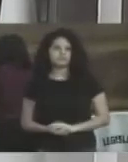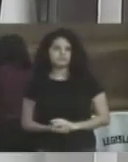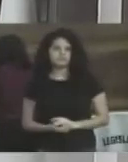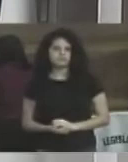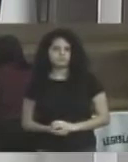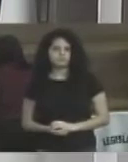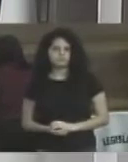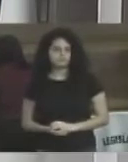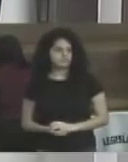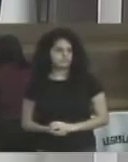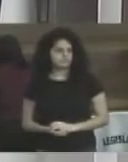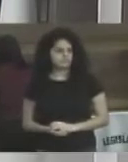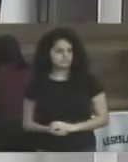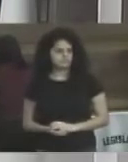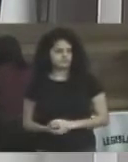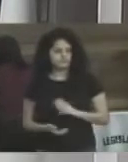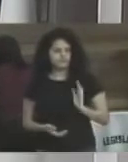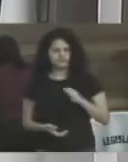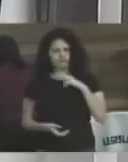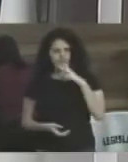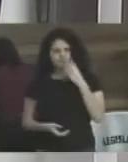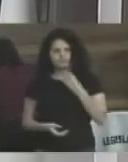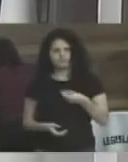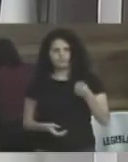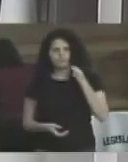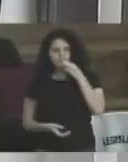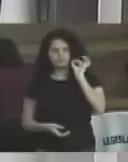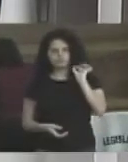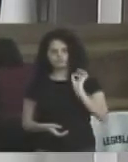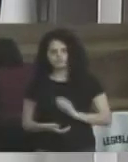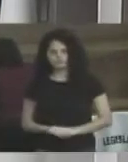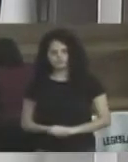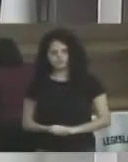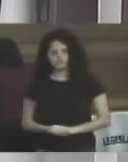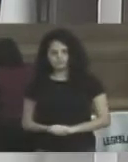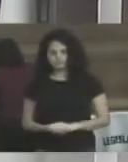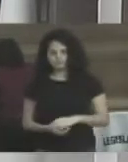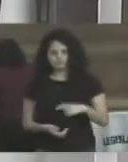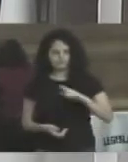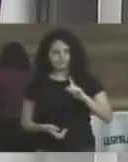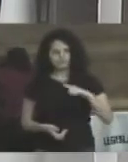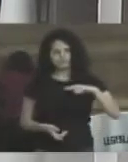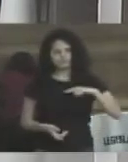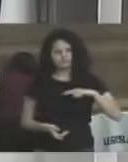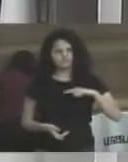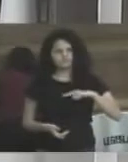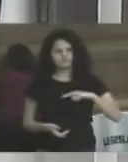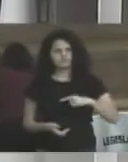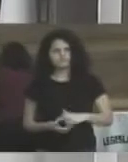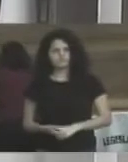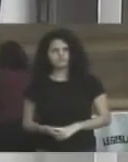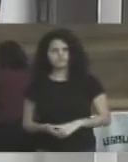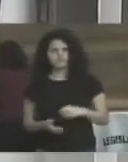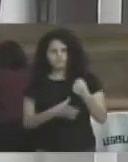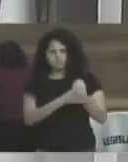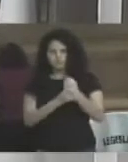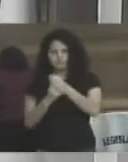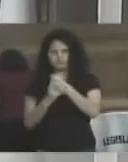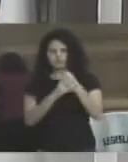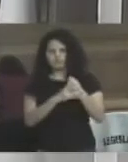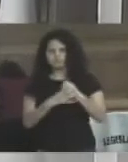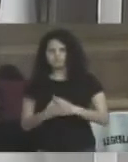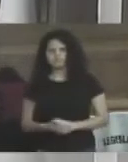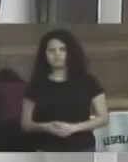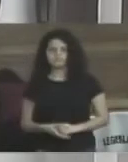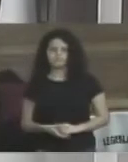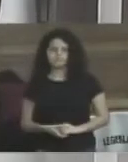não existe lá, isso foi muito falado ontem, não existe bandeira partidária. Ali a gente não está com bandeira nenhuma